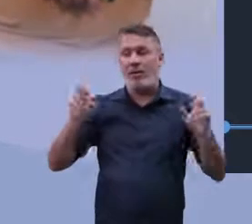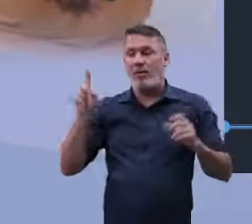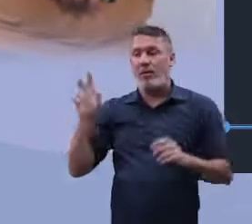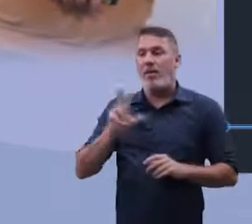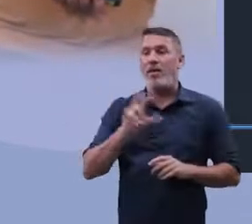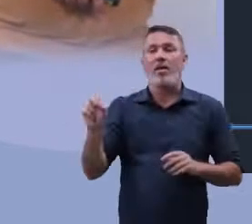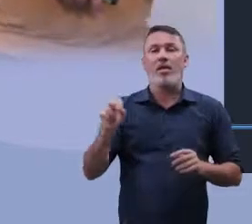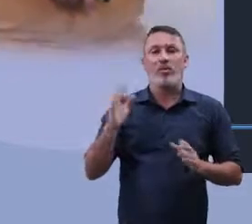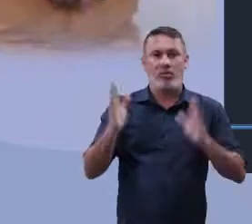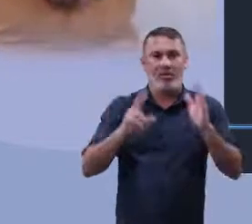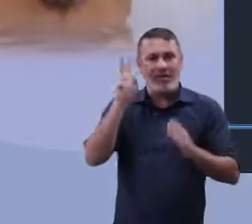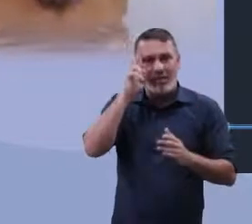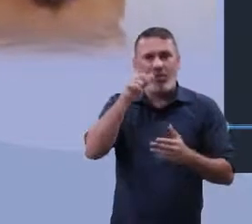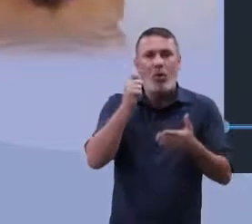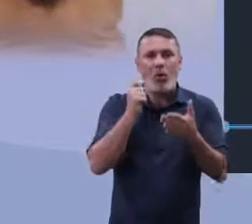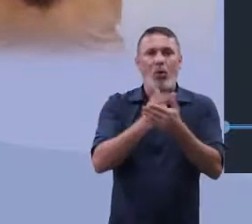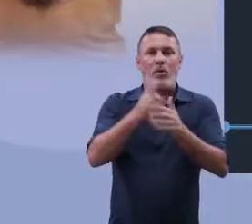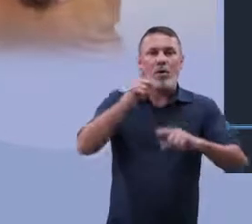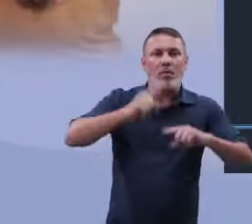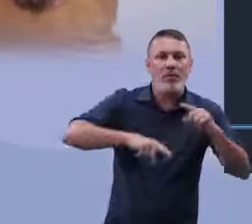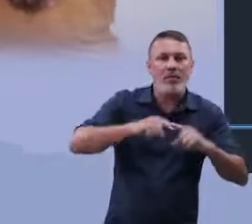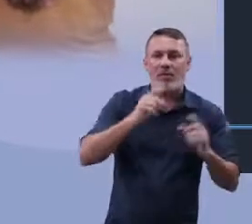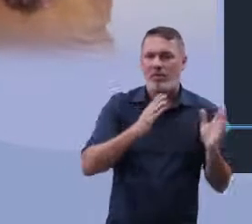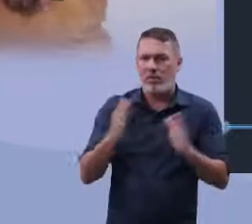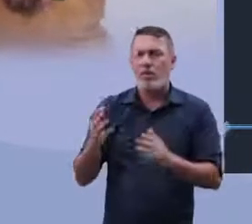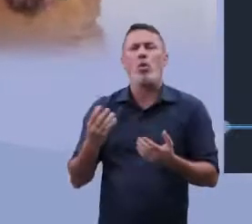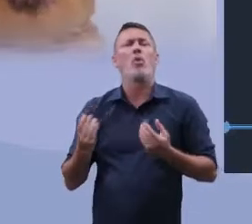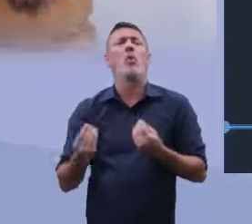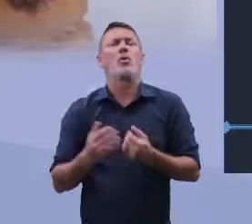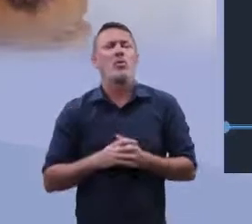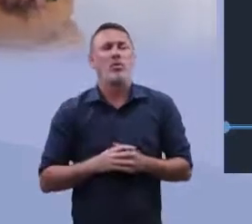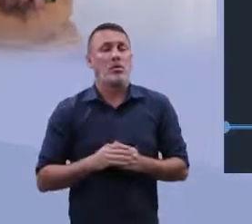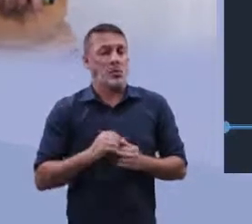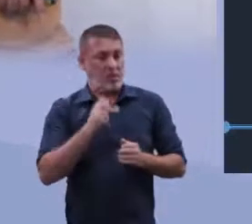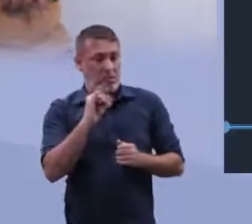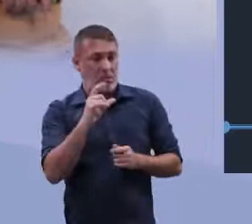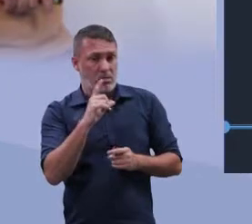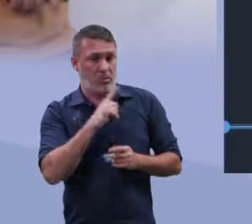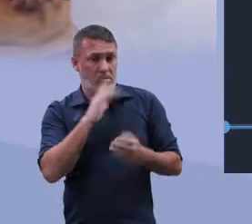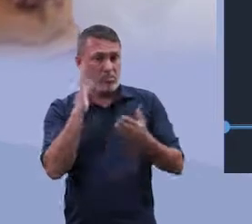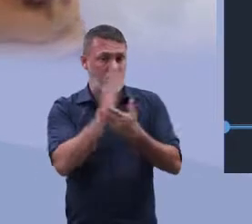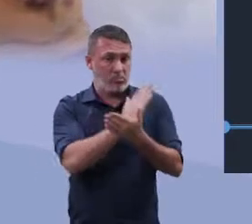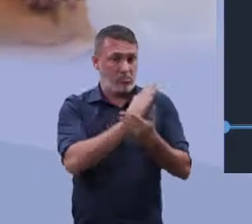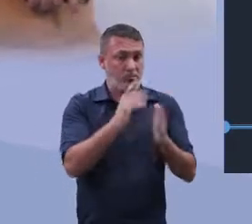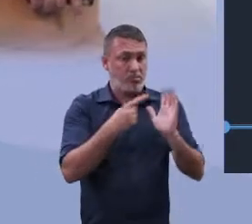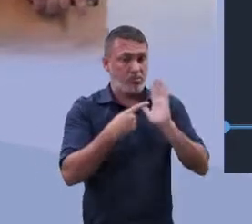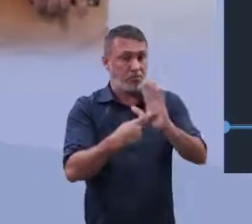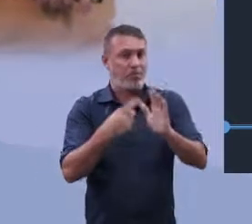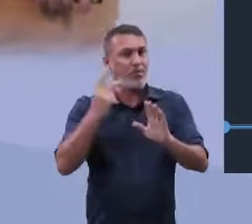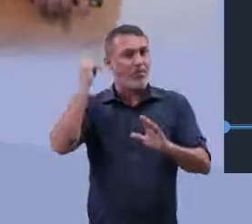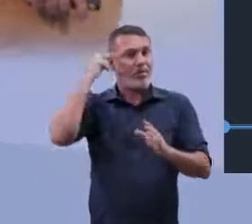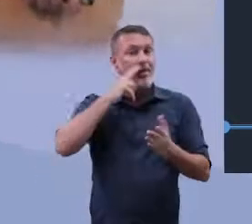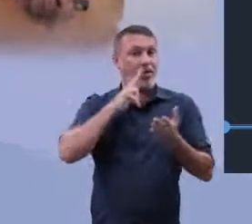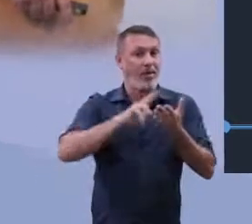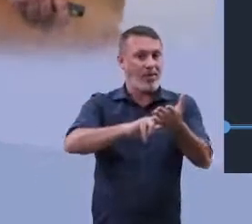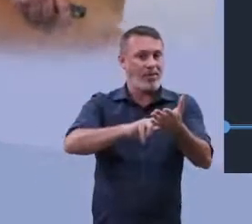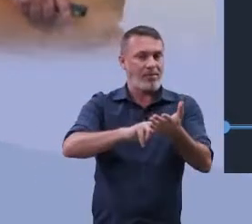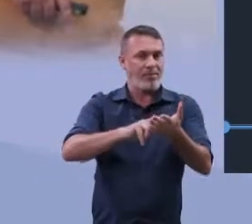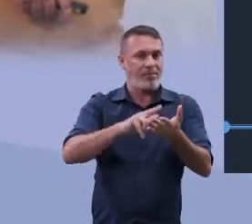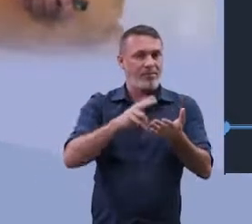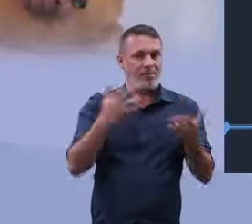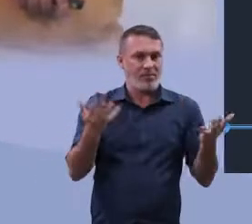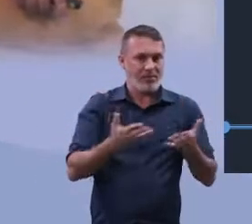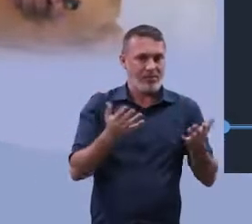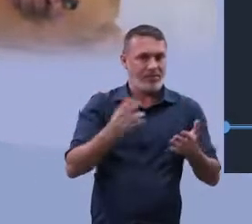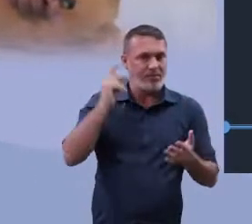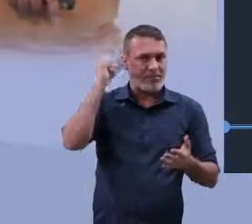quentismo? Também o quentismo tem a ideia do consumismo. Como assim, professor? Se alguns elementos pregados, apresentados pela Carta de